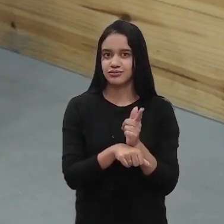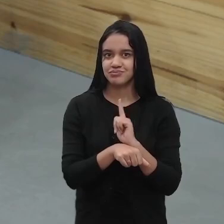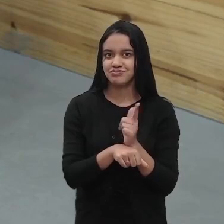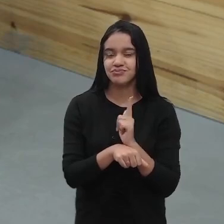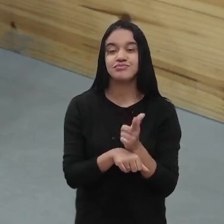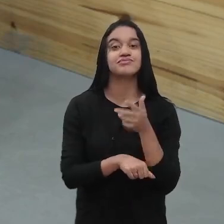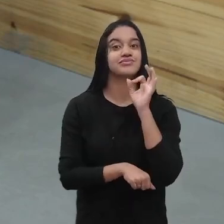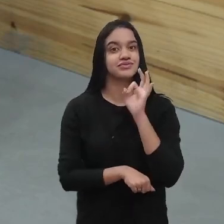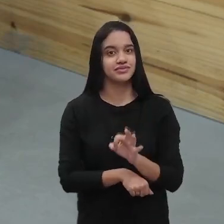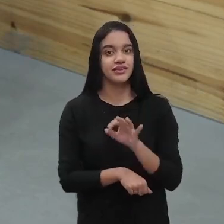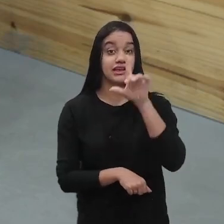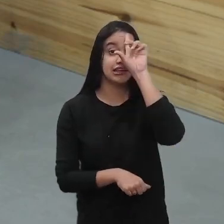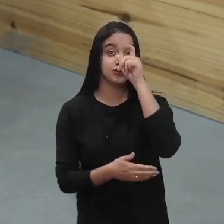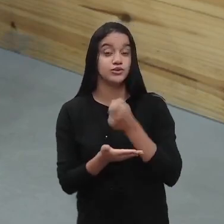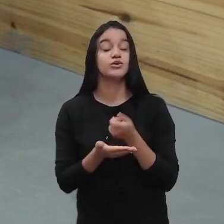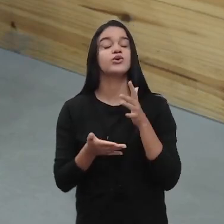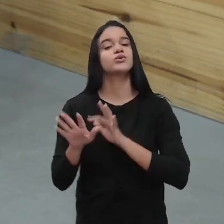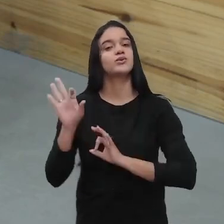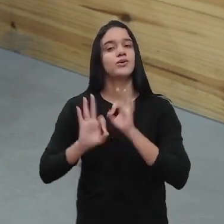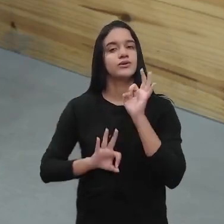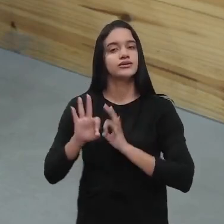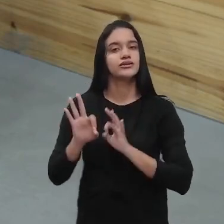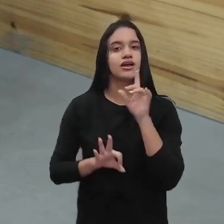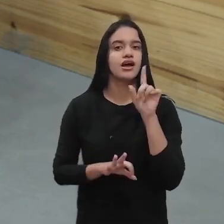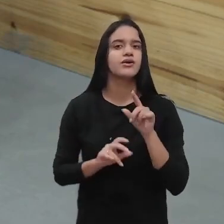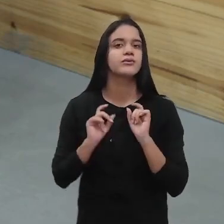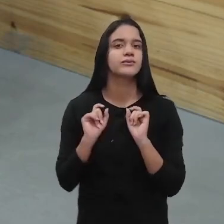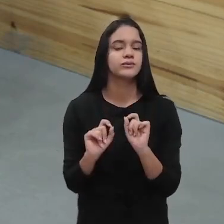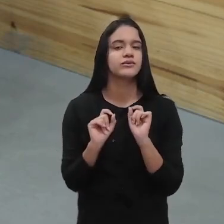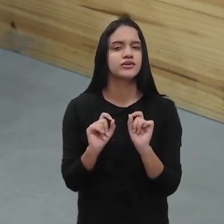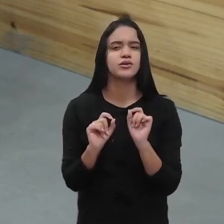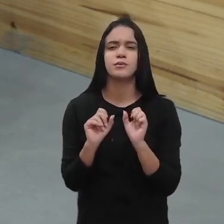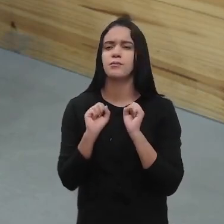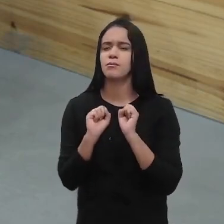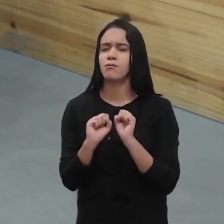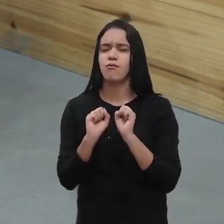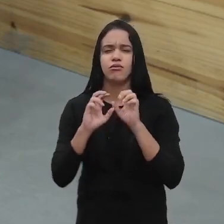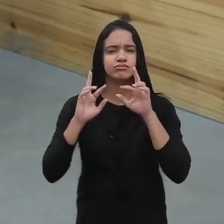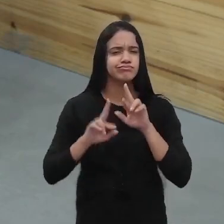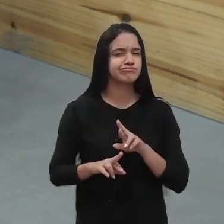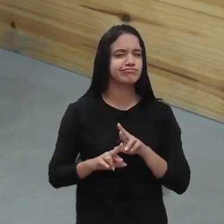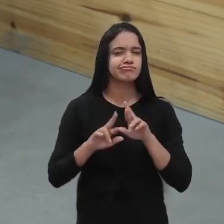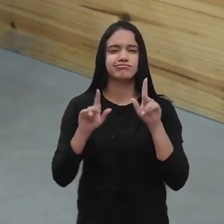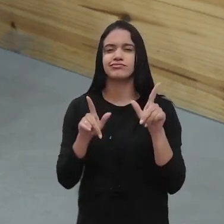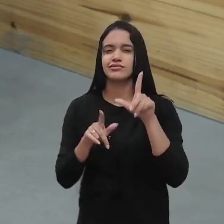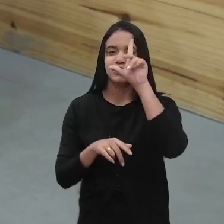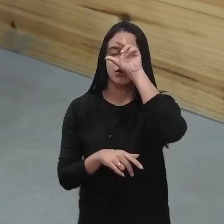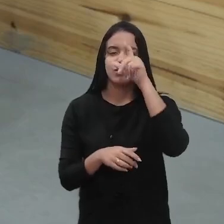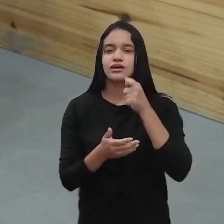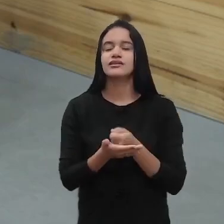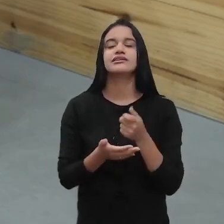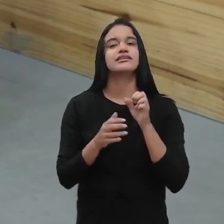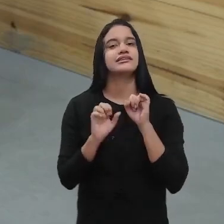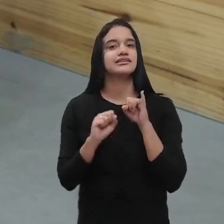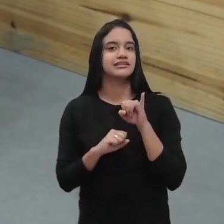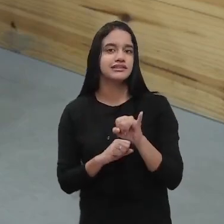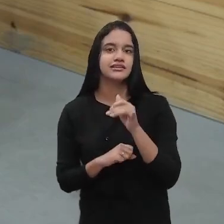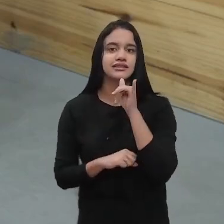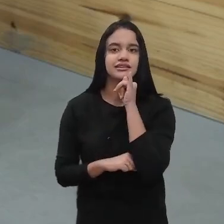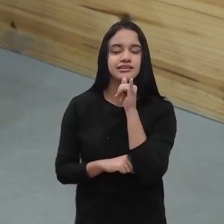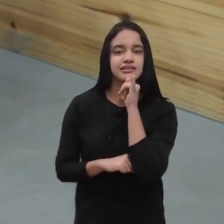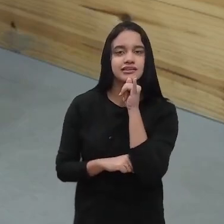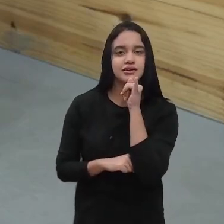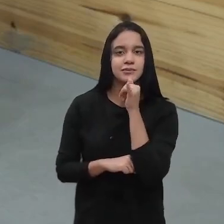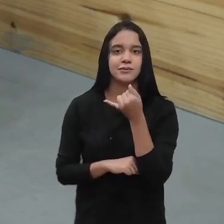de decisão numa organização, ela pode fazer toda a diferença. Uma decisão, se ela for tomada de